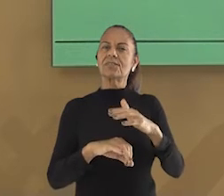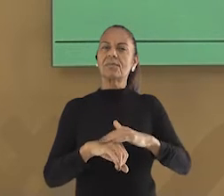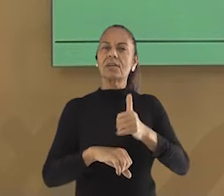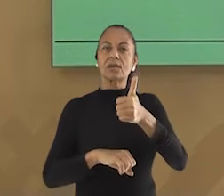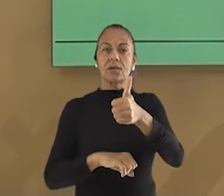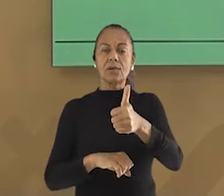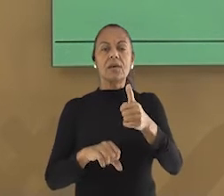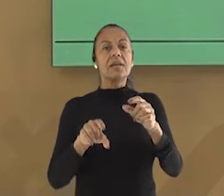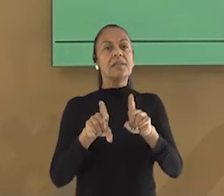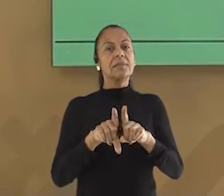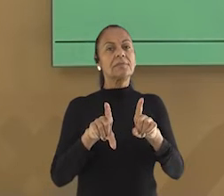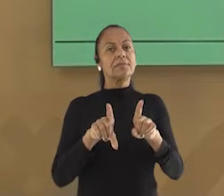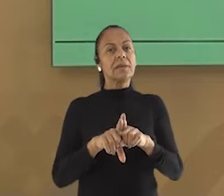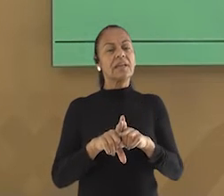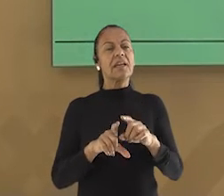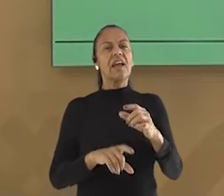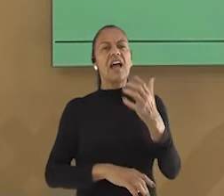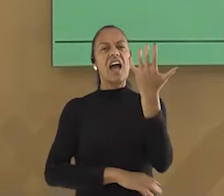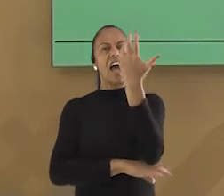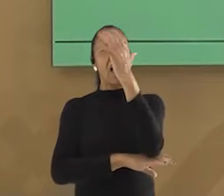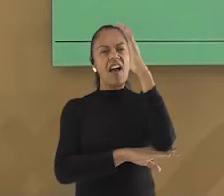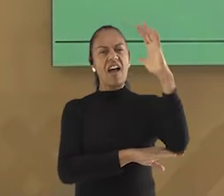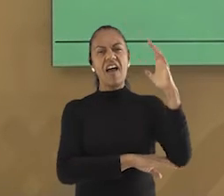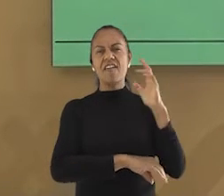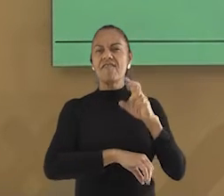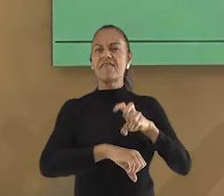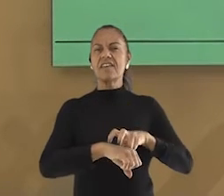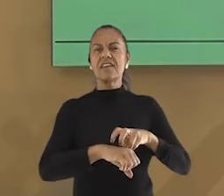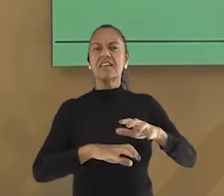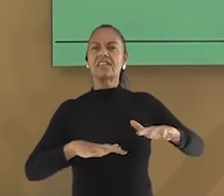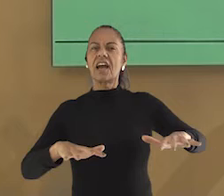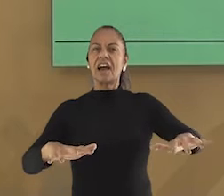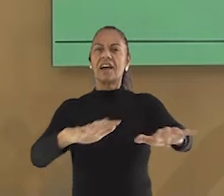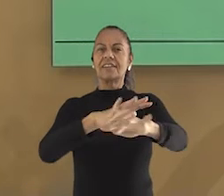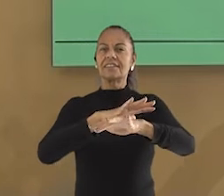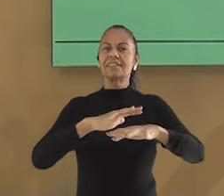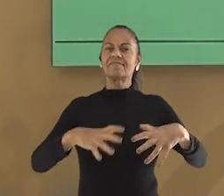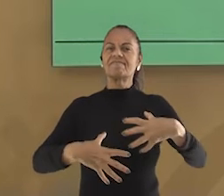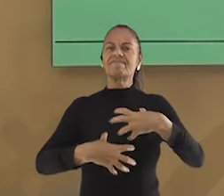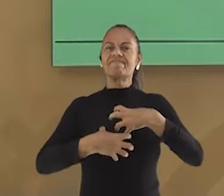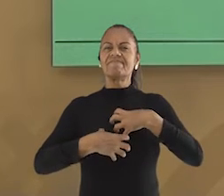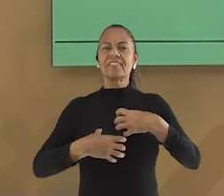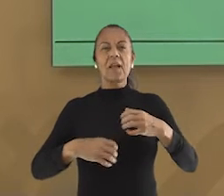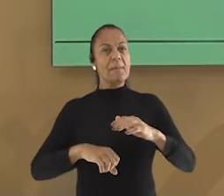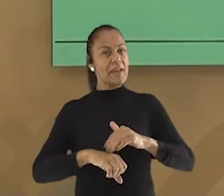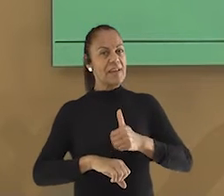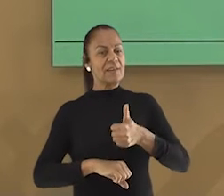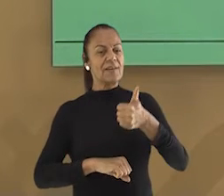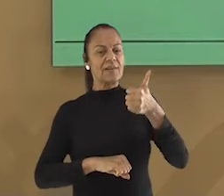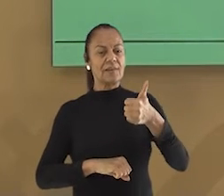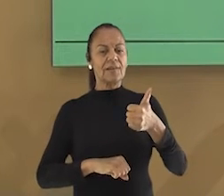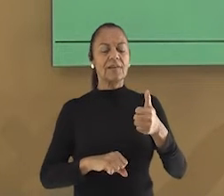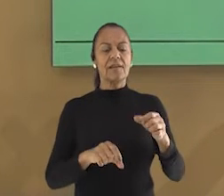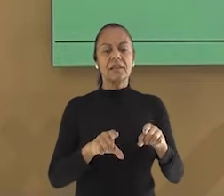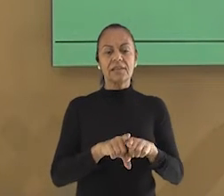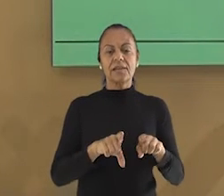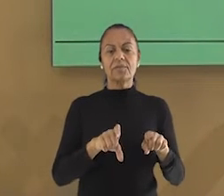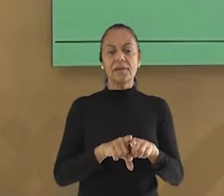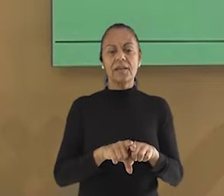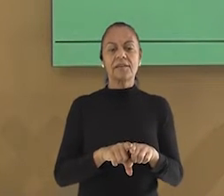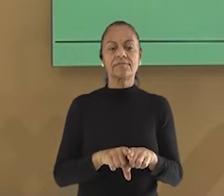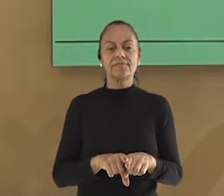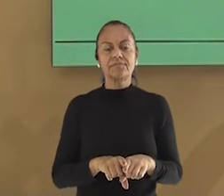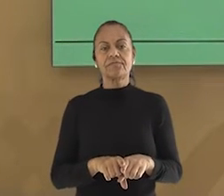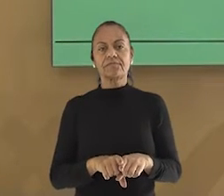bastante a rotina das famílias. Pensar em áreas verdes em meio aos centros urbanos também é ótimo para o bem-estar. E